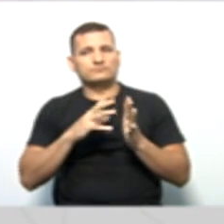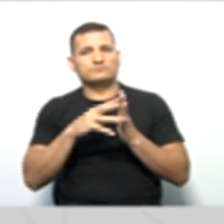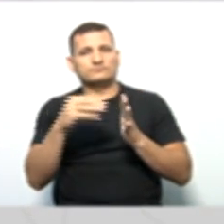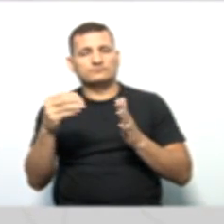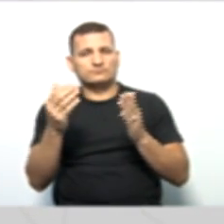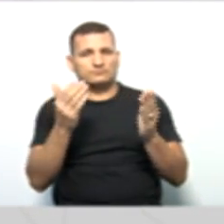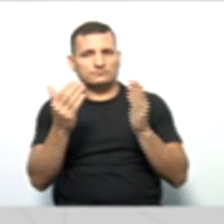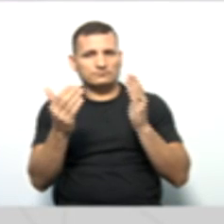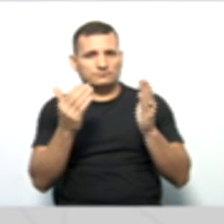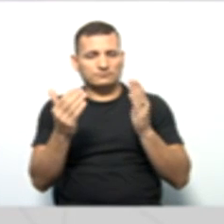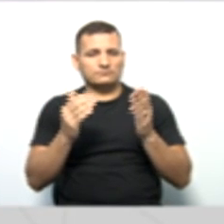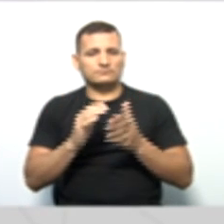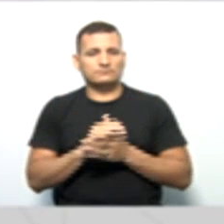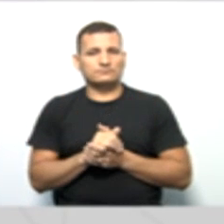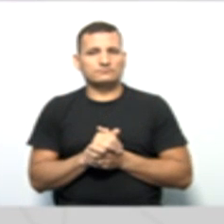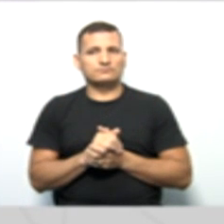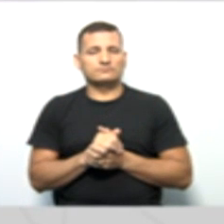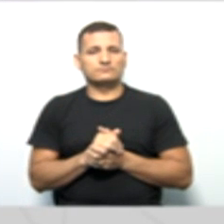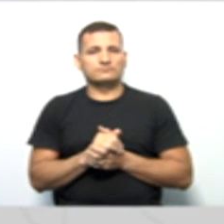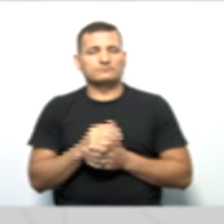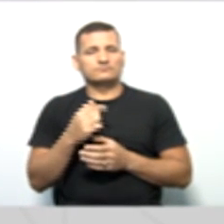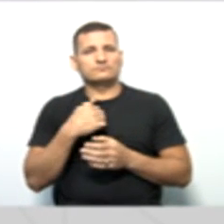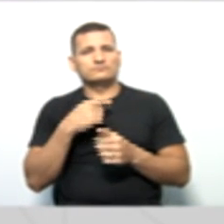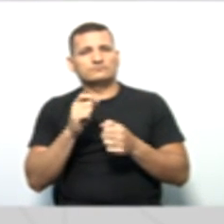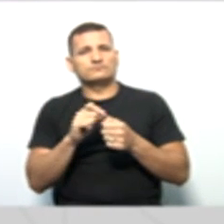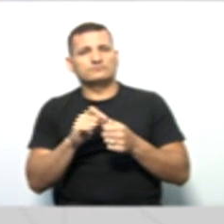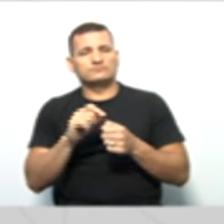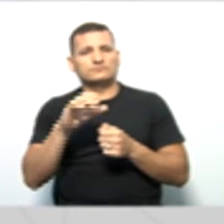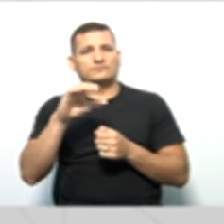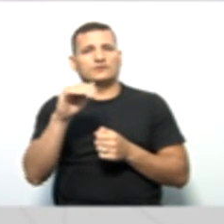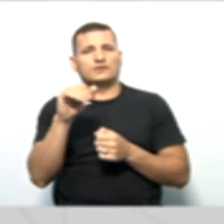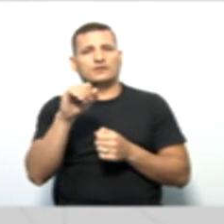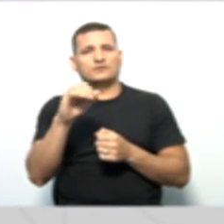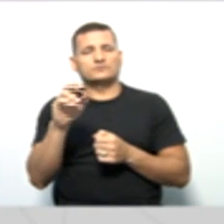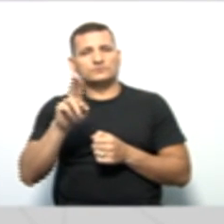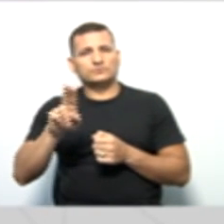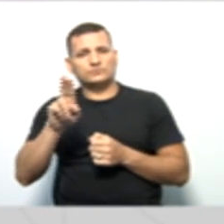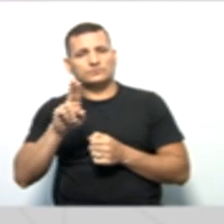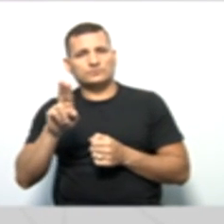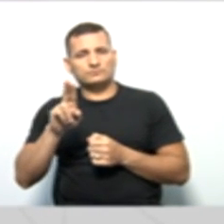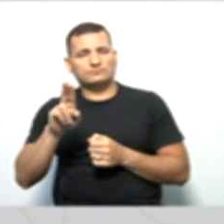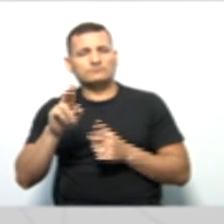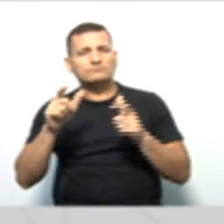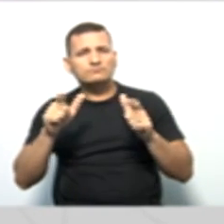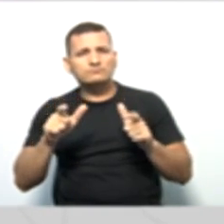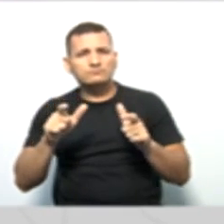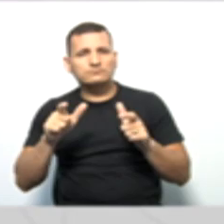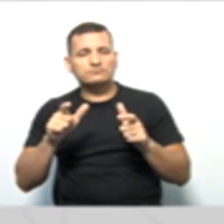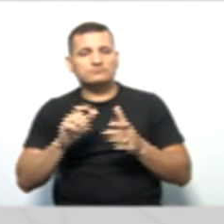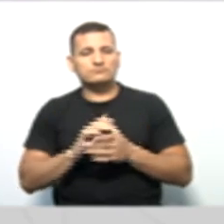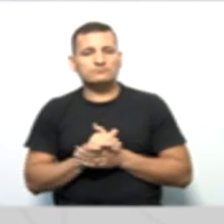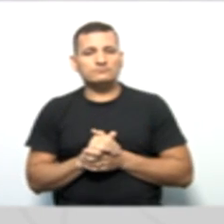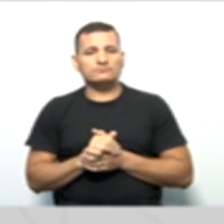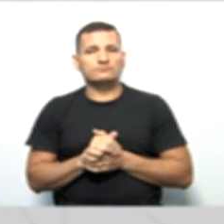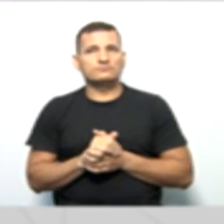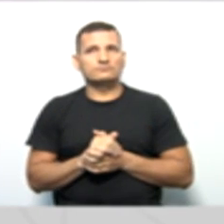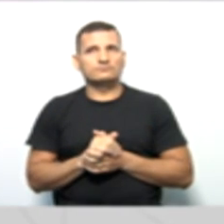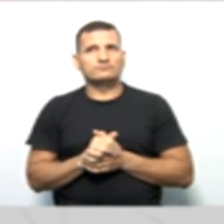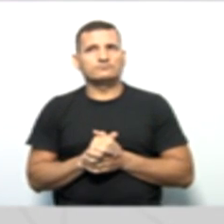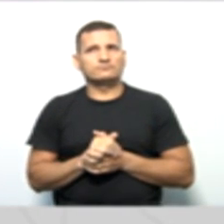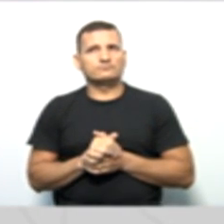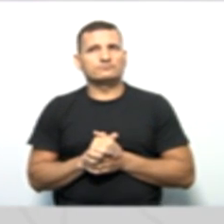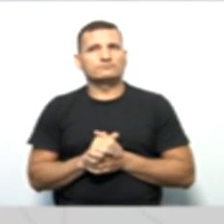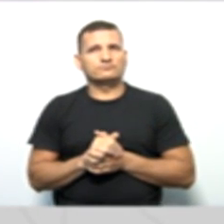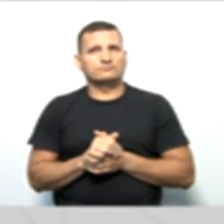análise. Criei o meu caso de uso, né? Eu estou usando o caso de uso onde? Vou voltar aqui rapidinho para